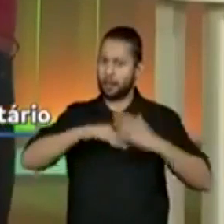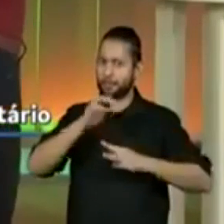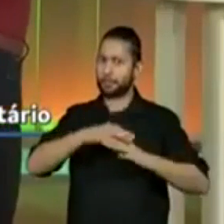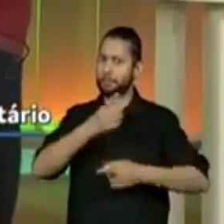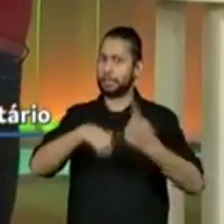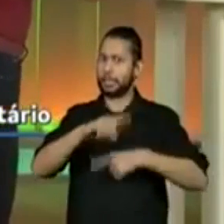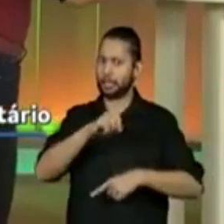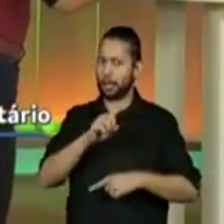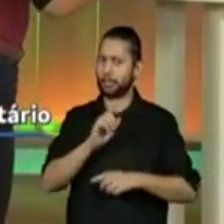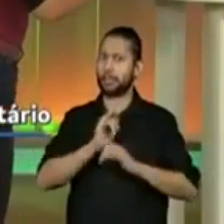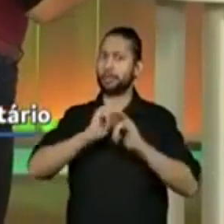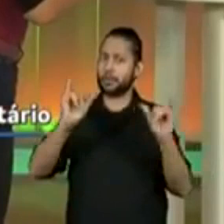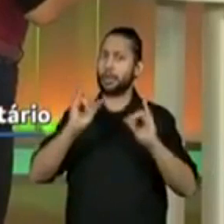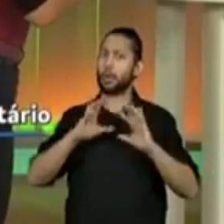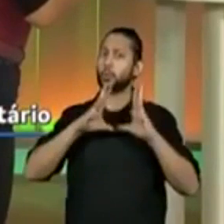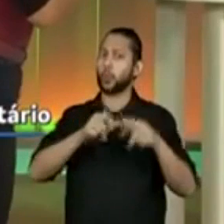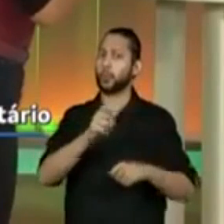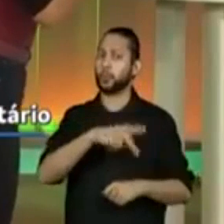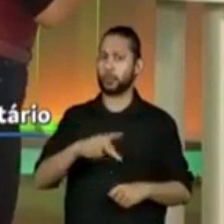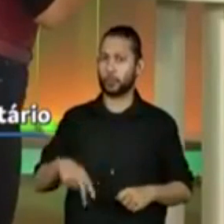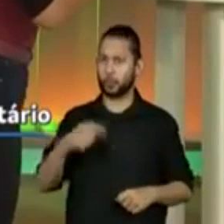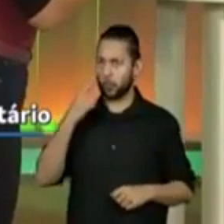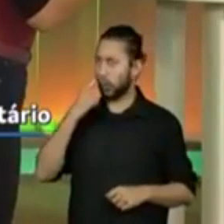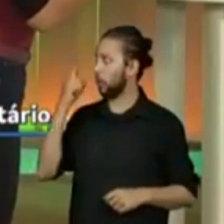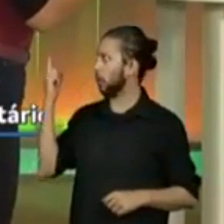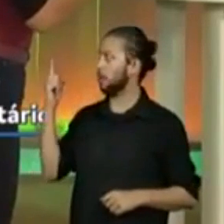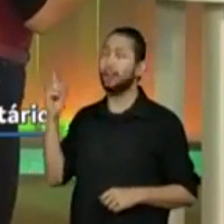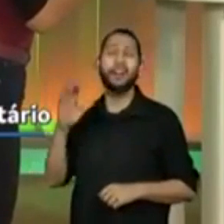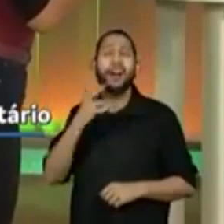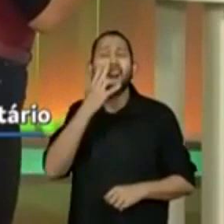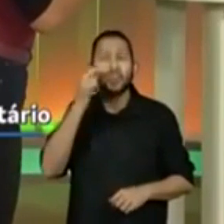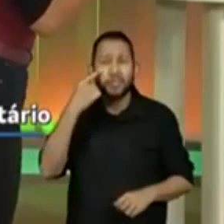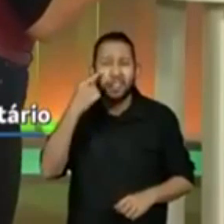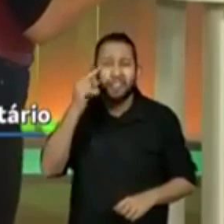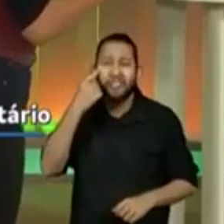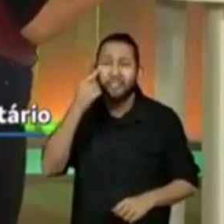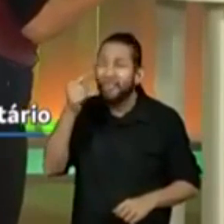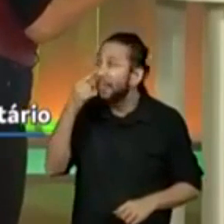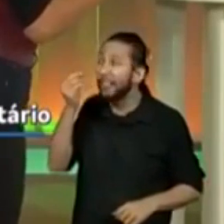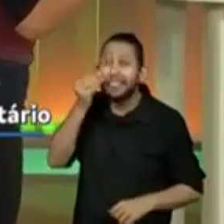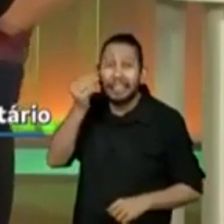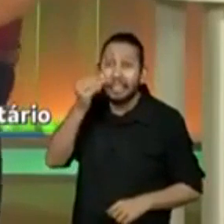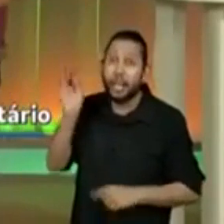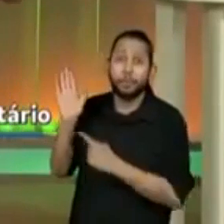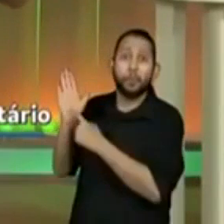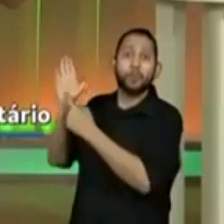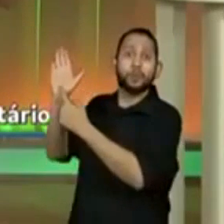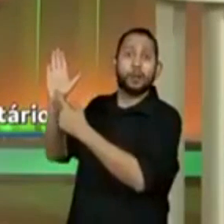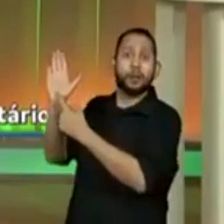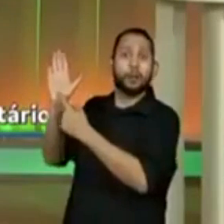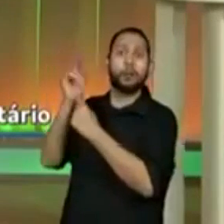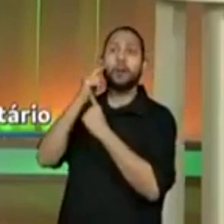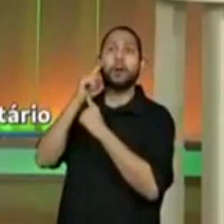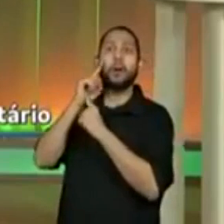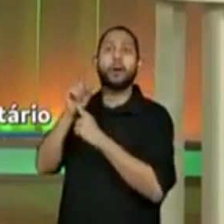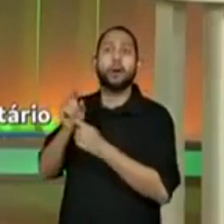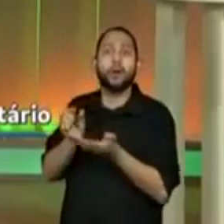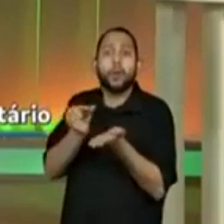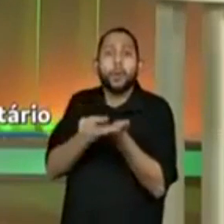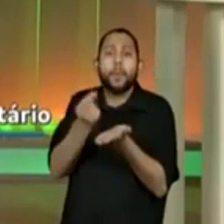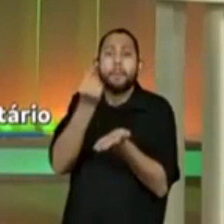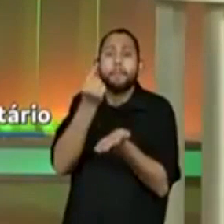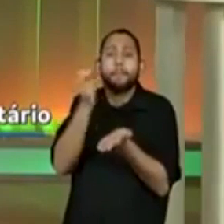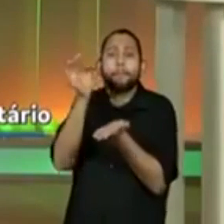tá? Aqui, ó, a Pro trouxe aqui, não sei se a gente vai conseguir focar. Vou tentar, tá, galera? Algumas